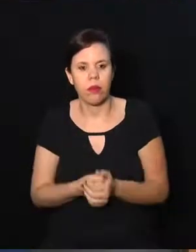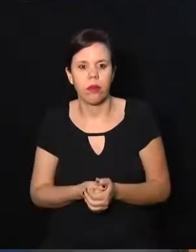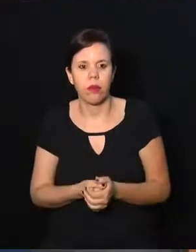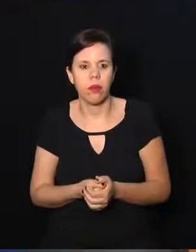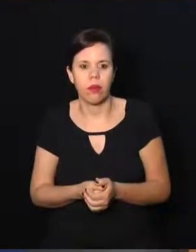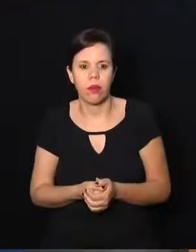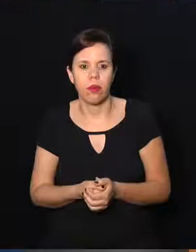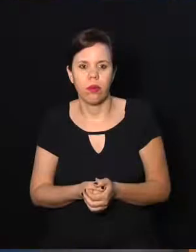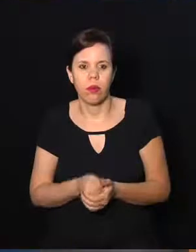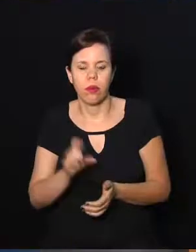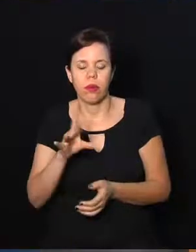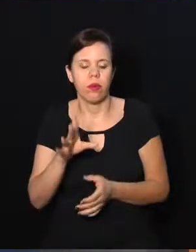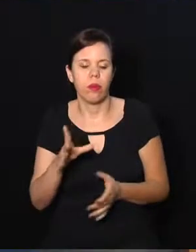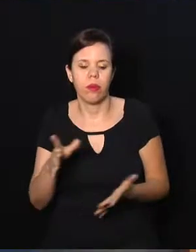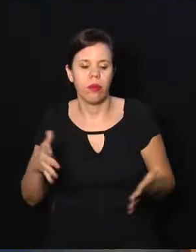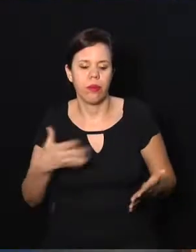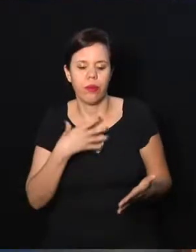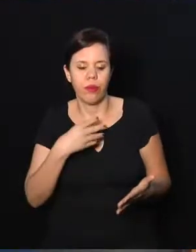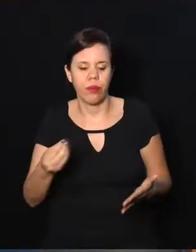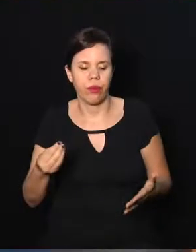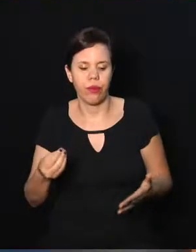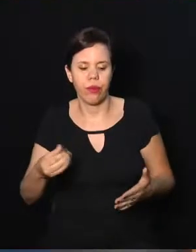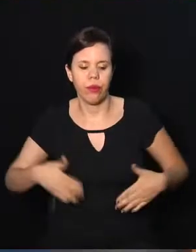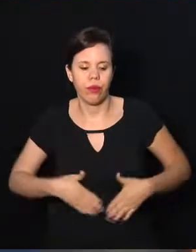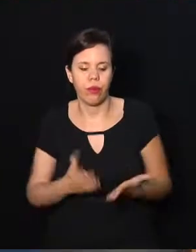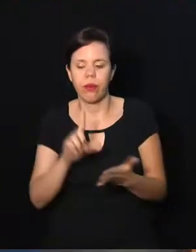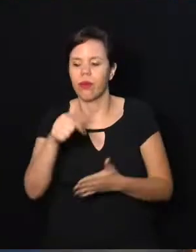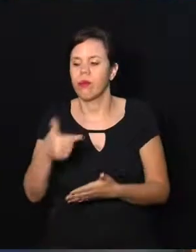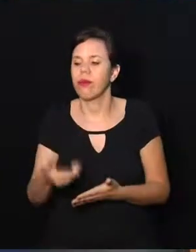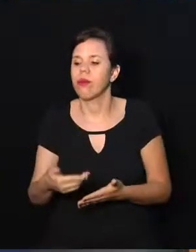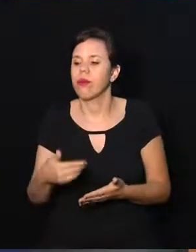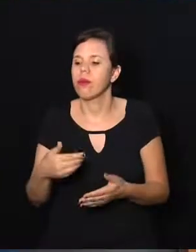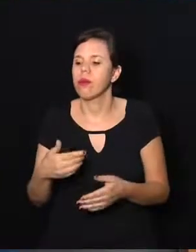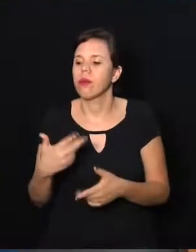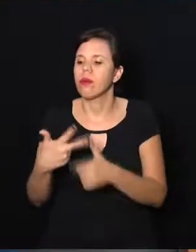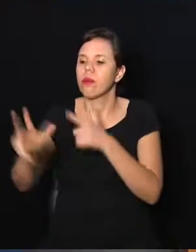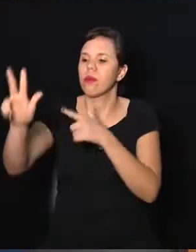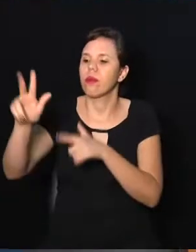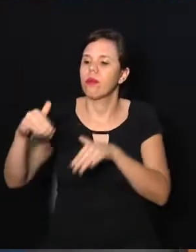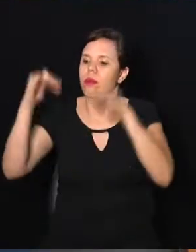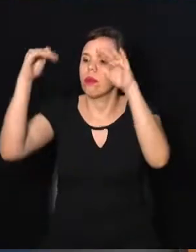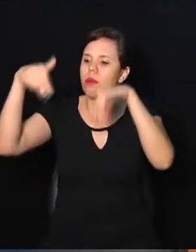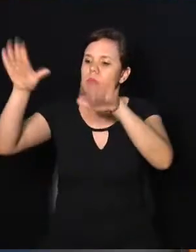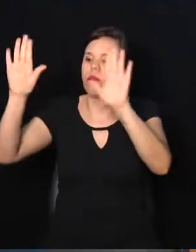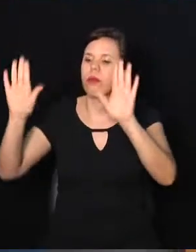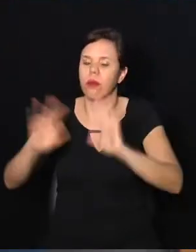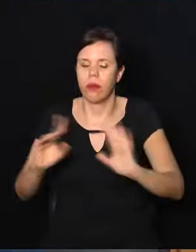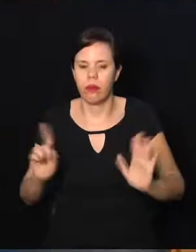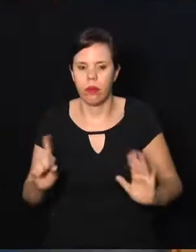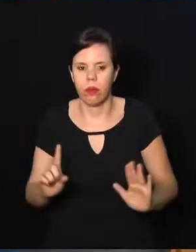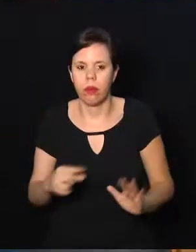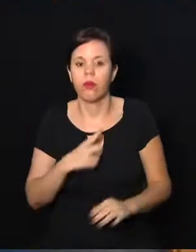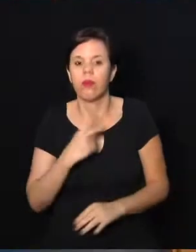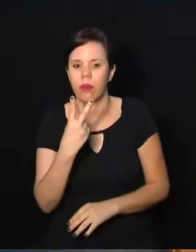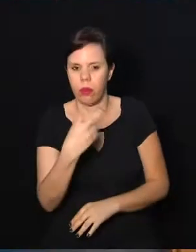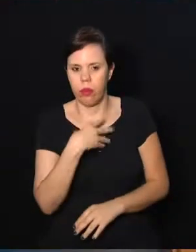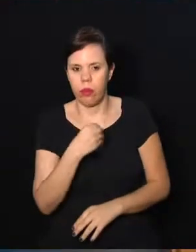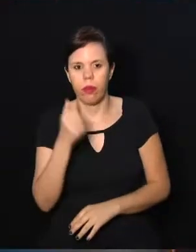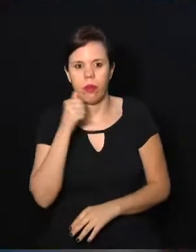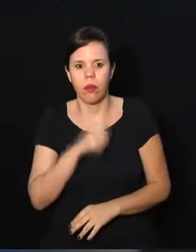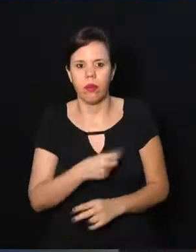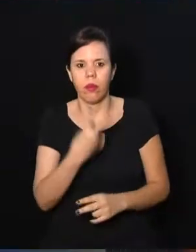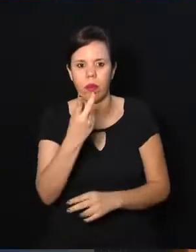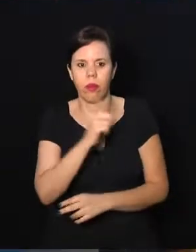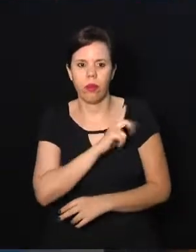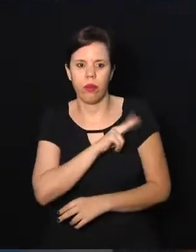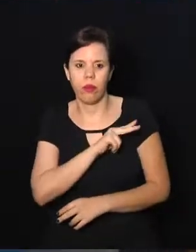você pôr um filho no mundo e dizer, agora você está grande e você vai. Nós temos 2 filhas, 2